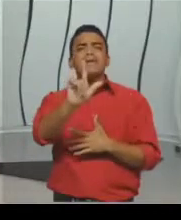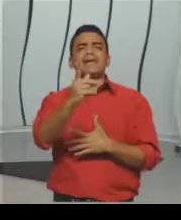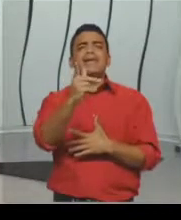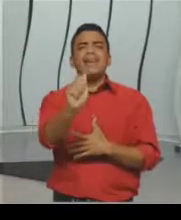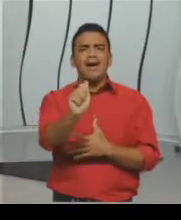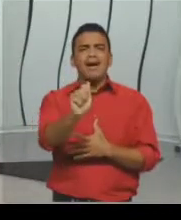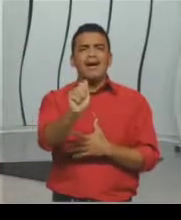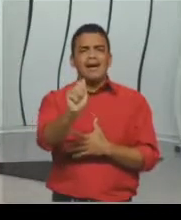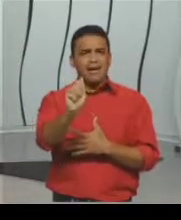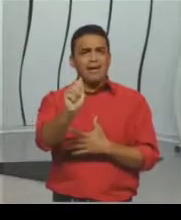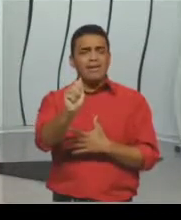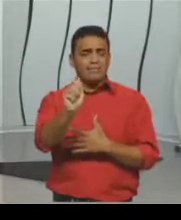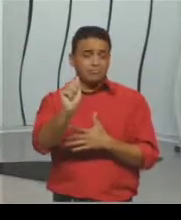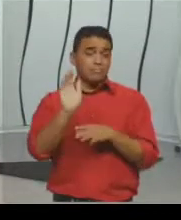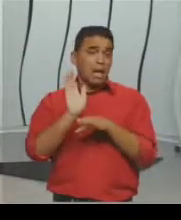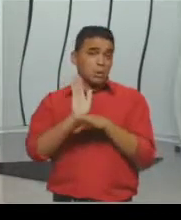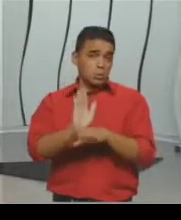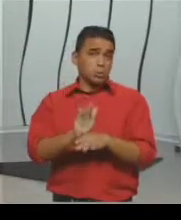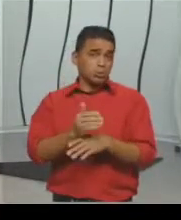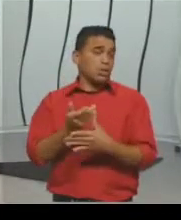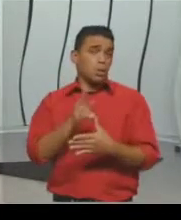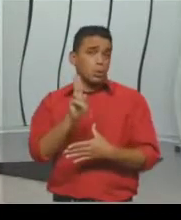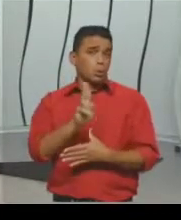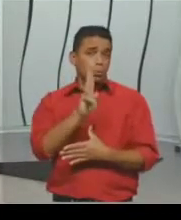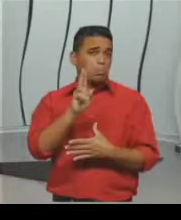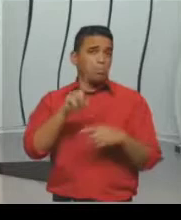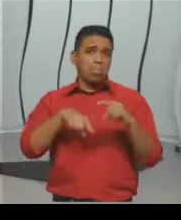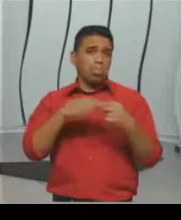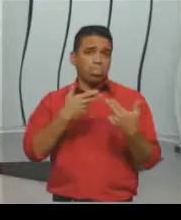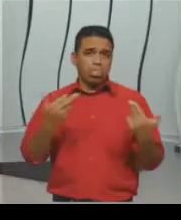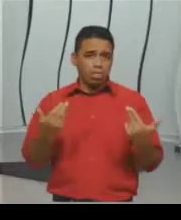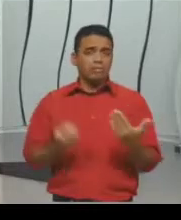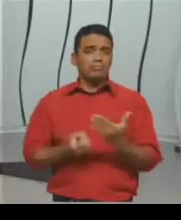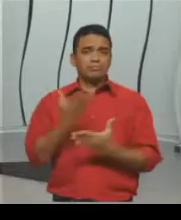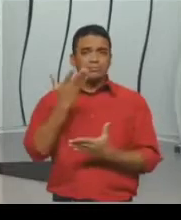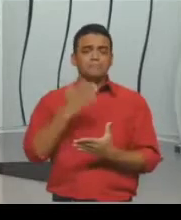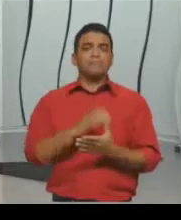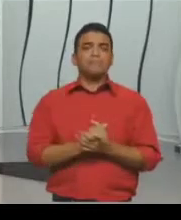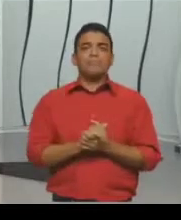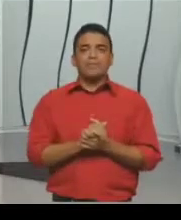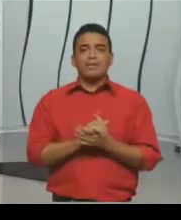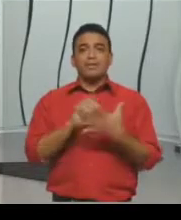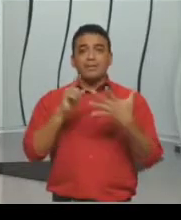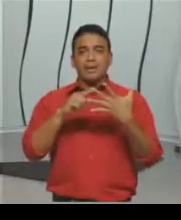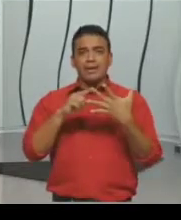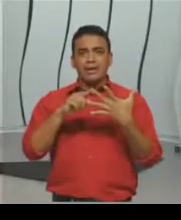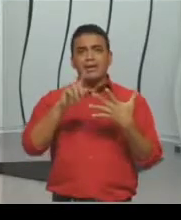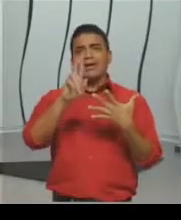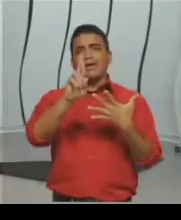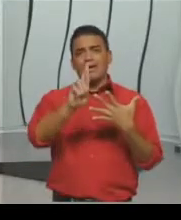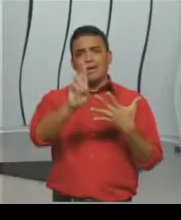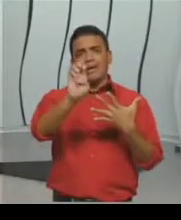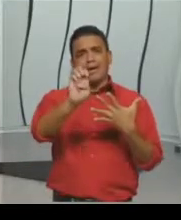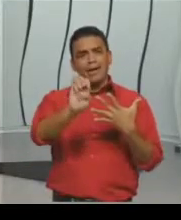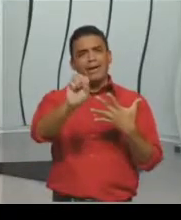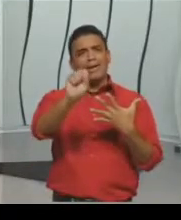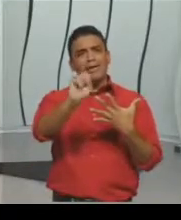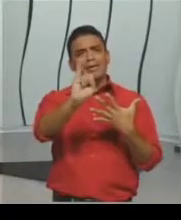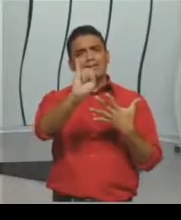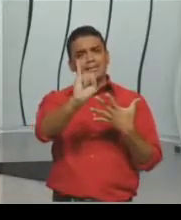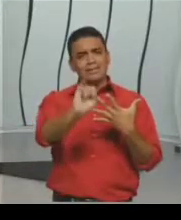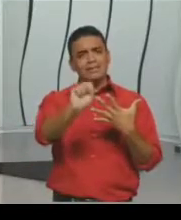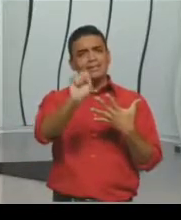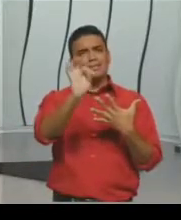fornecem energia para aquele sistema. Os resistores vão ser aqueles pontos, né,